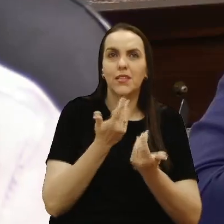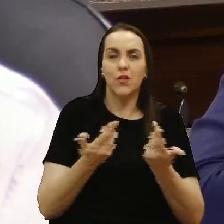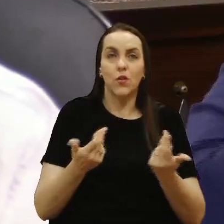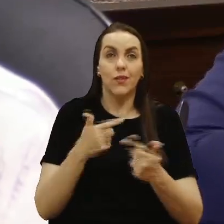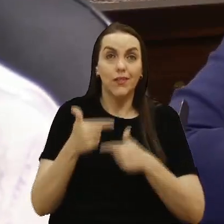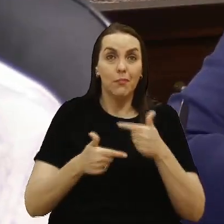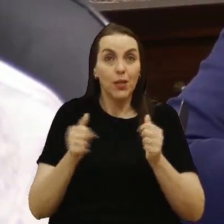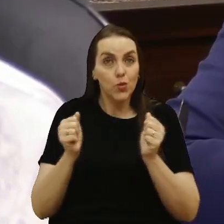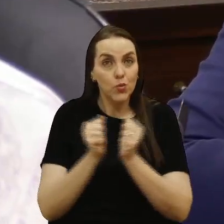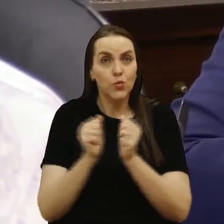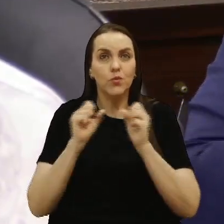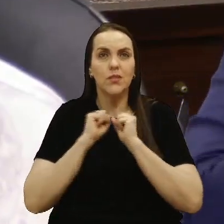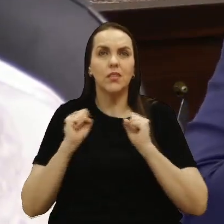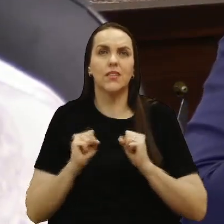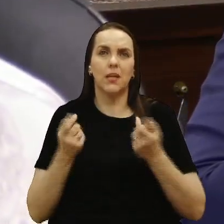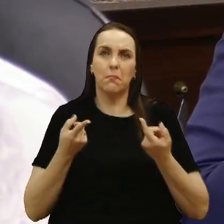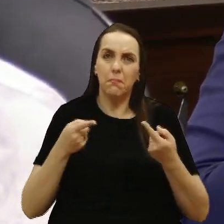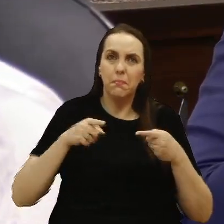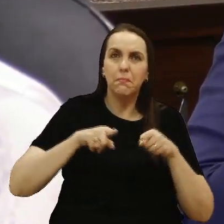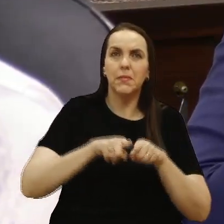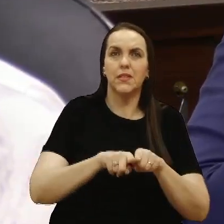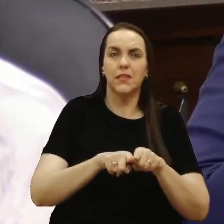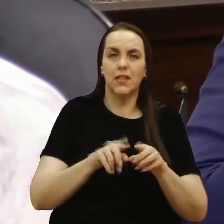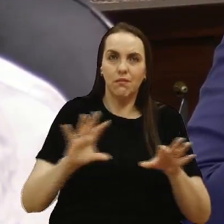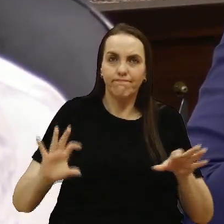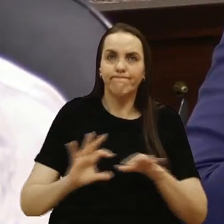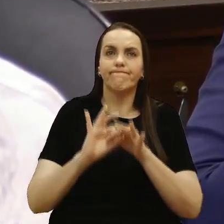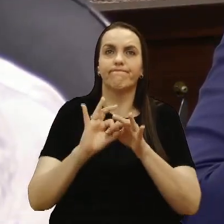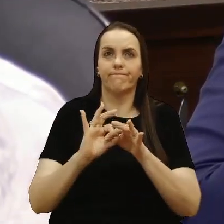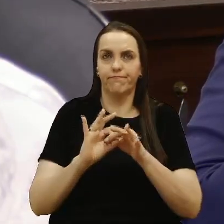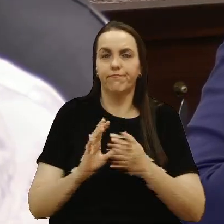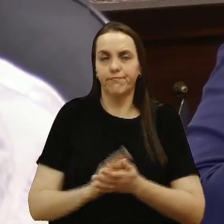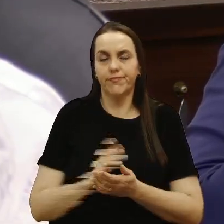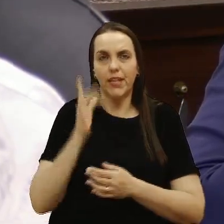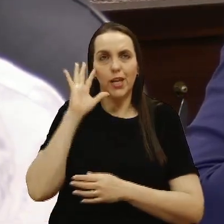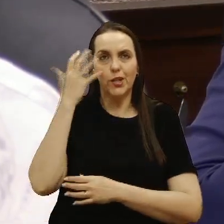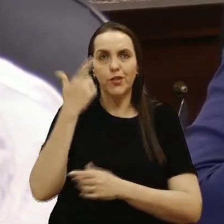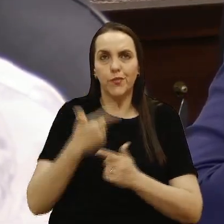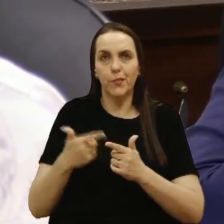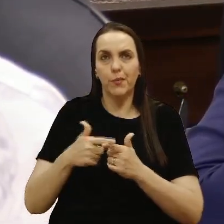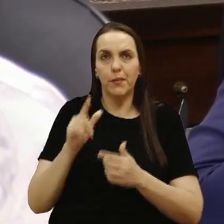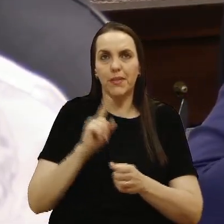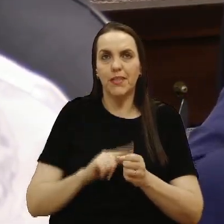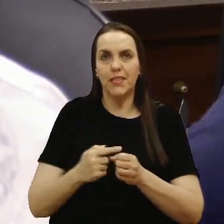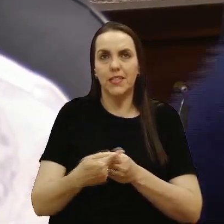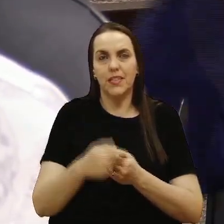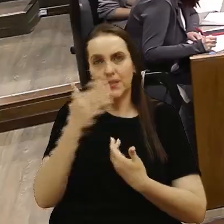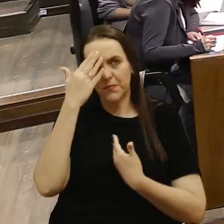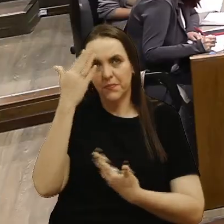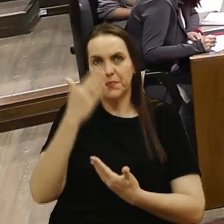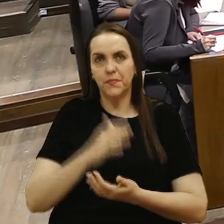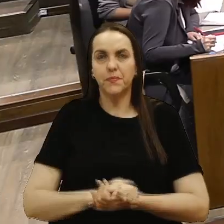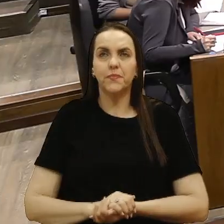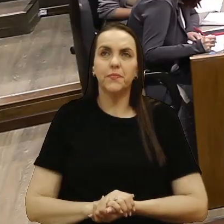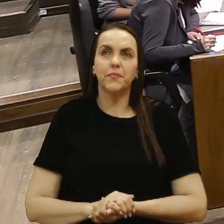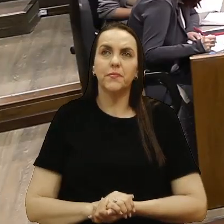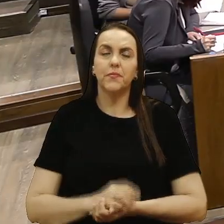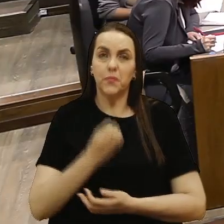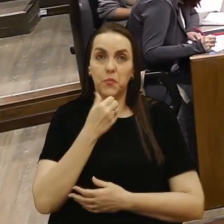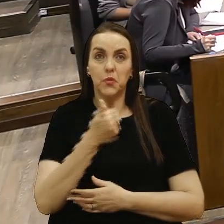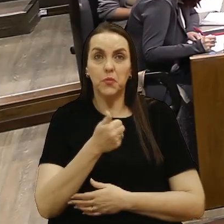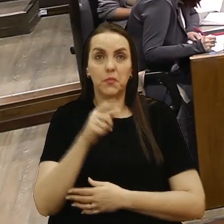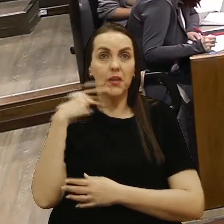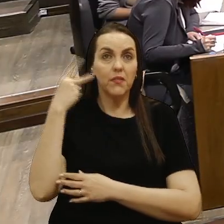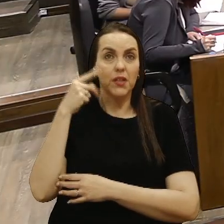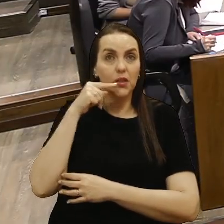Sandro, a gente consiga se unir forças e resolver esse problema da nossa cidade. Obrigado. Muito bem, vereador Aldonei,